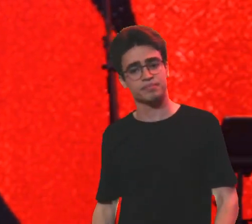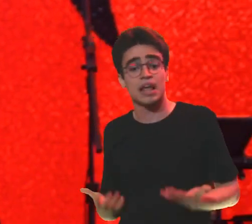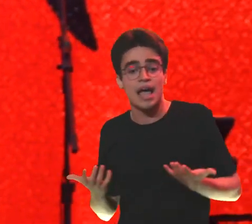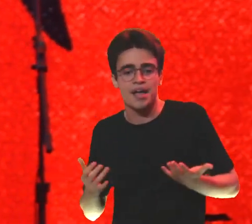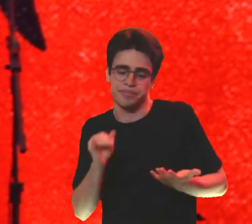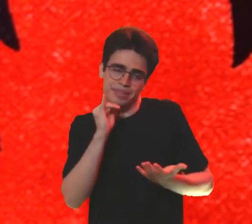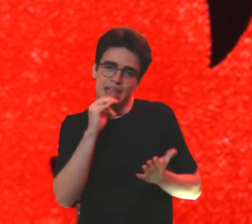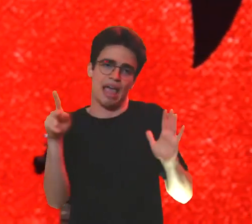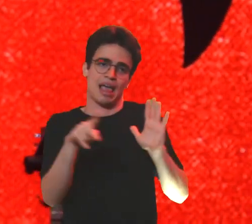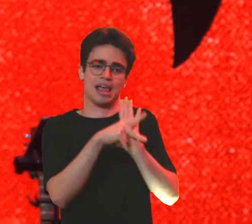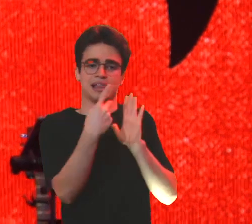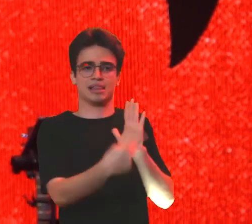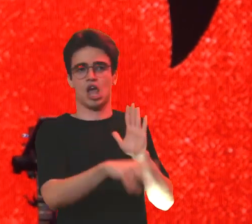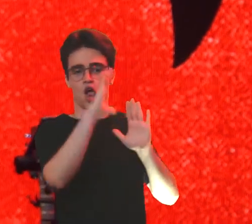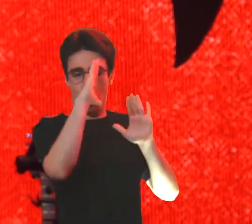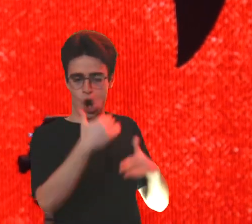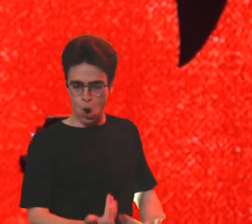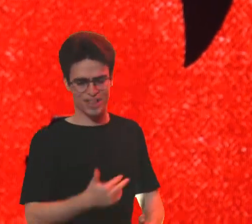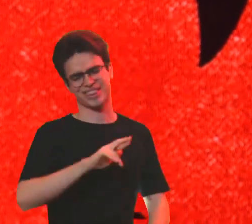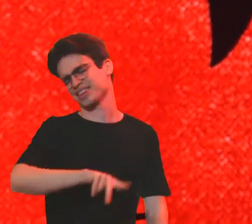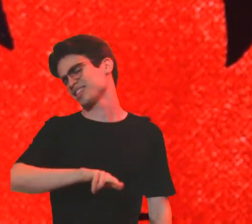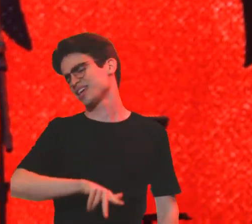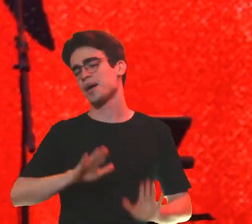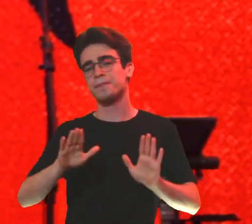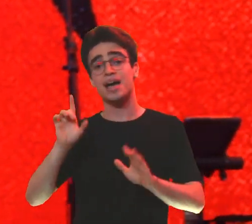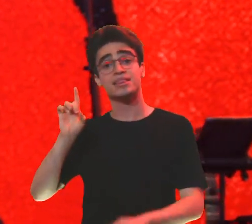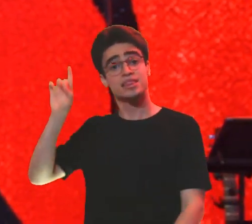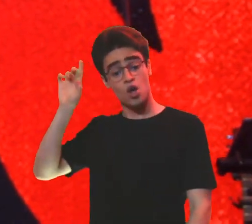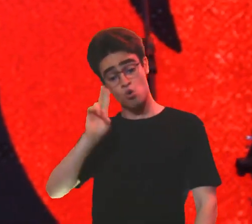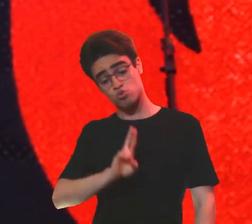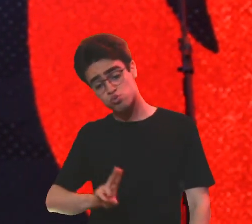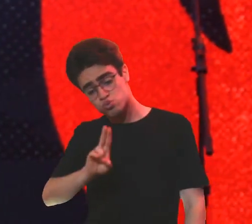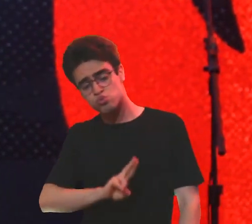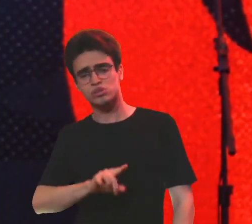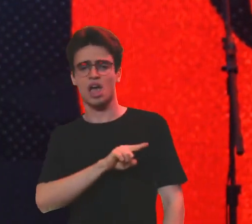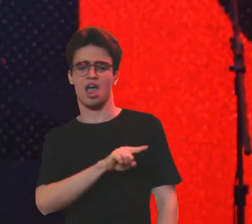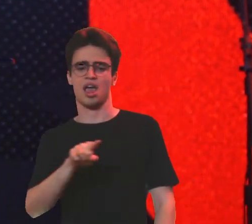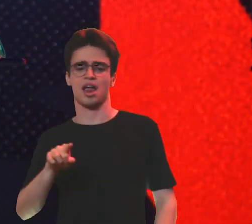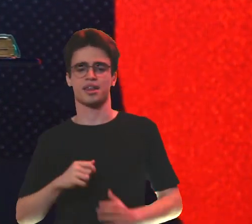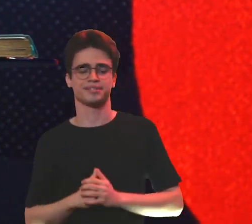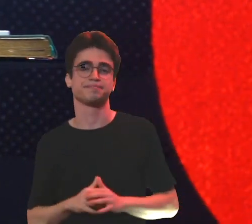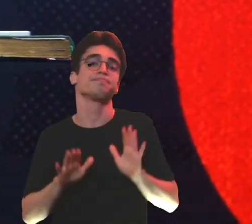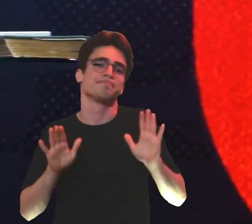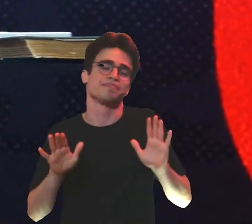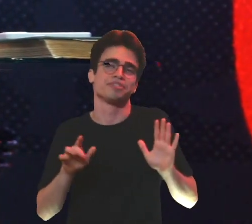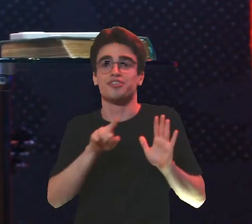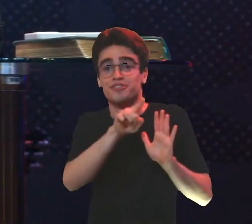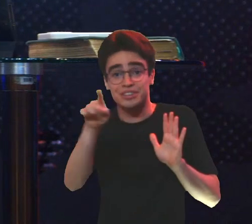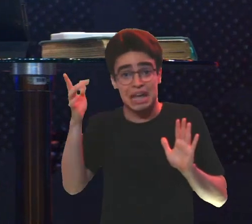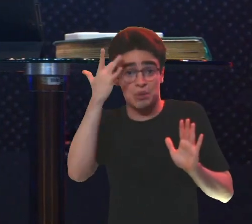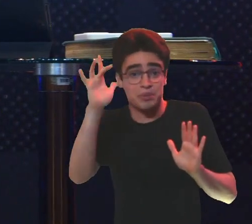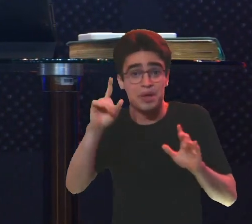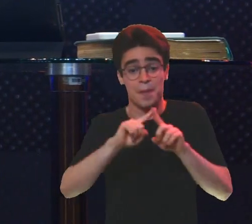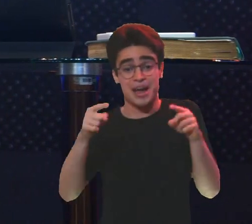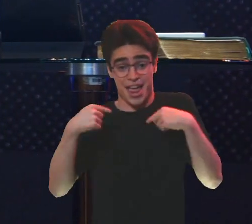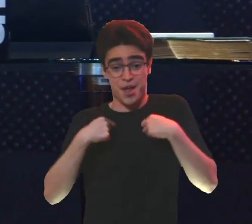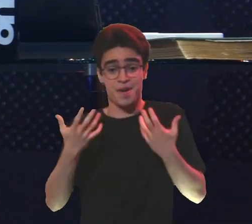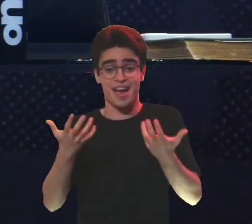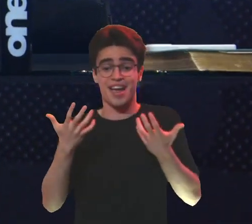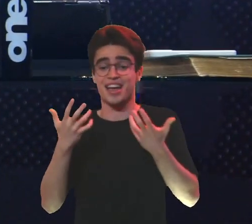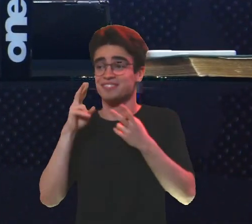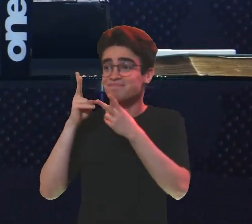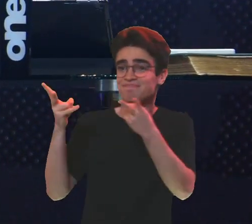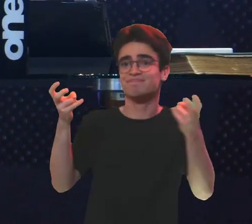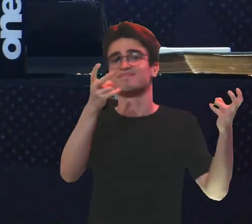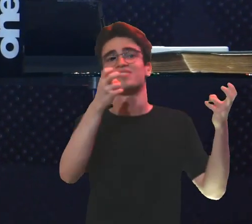óbvio que não é deles, mas Deus escolheu se manifestar por meio deles. E eu não sei você, mas eu quero muito ver um avivamento na